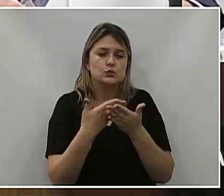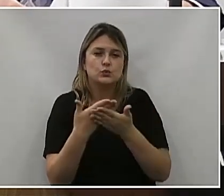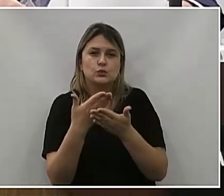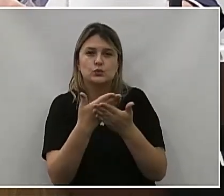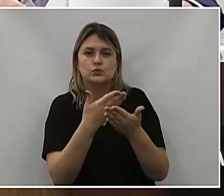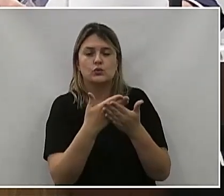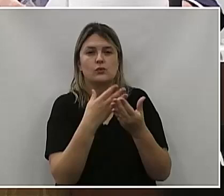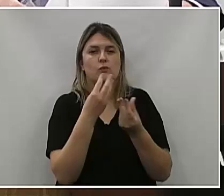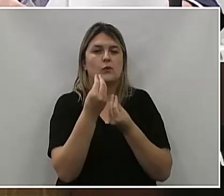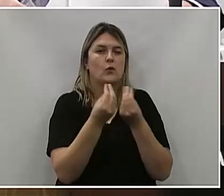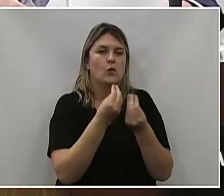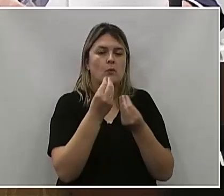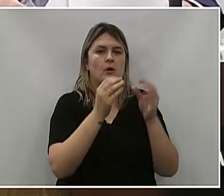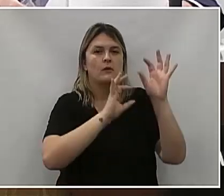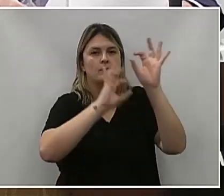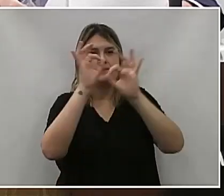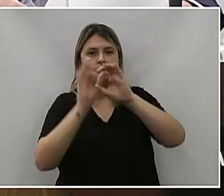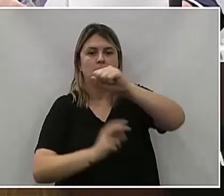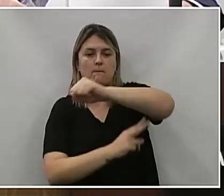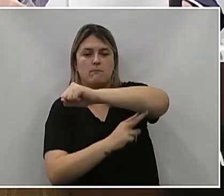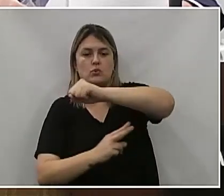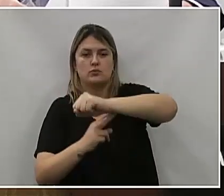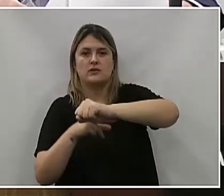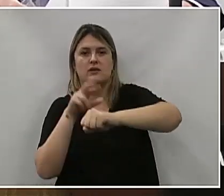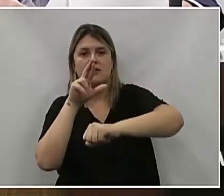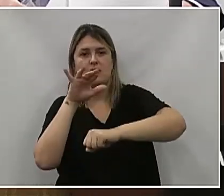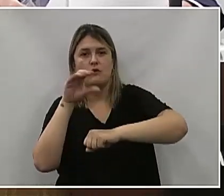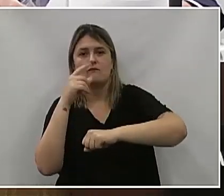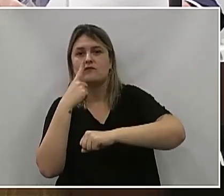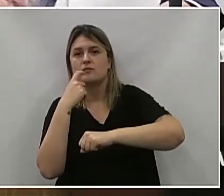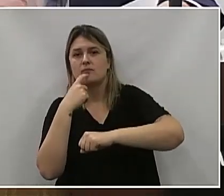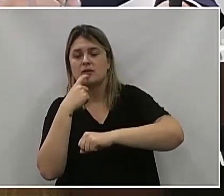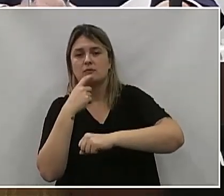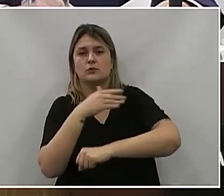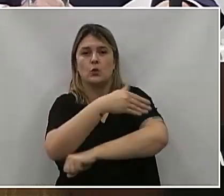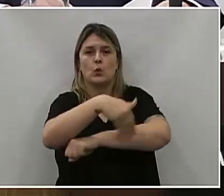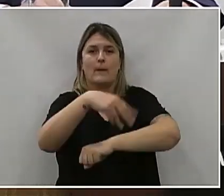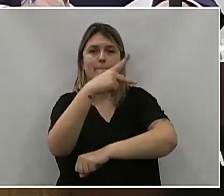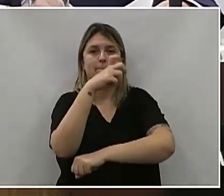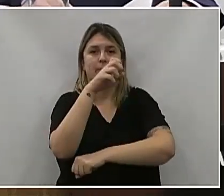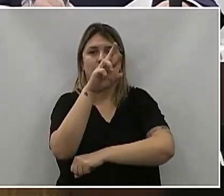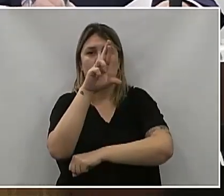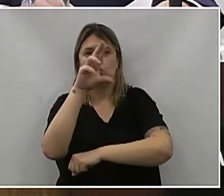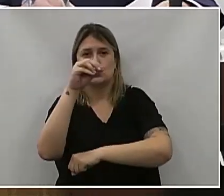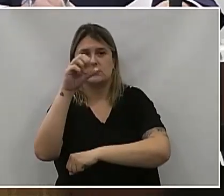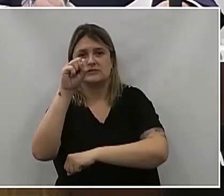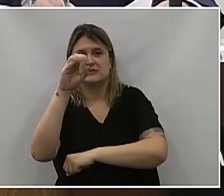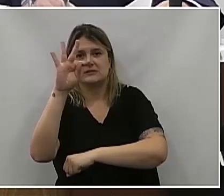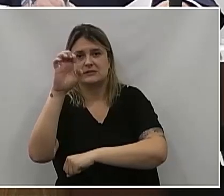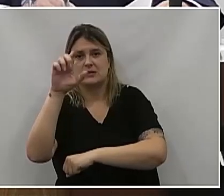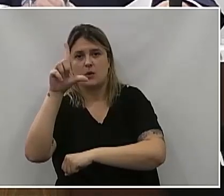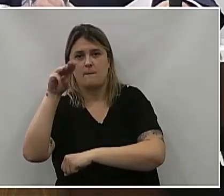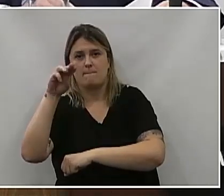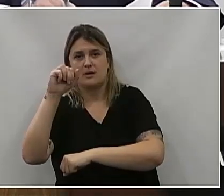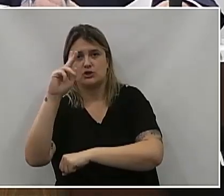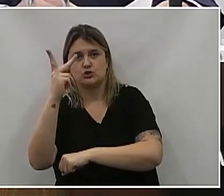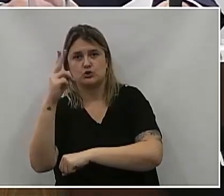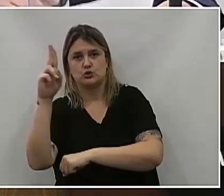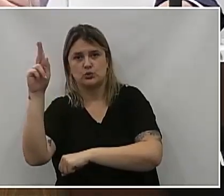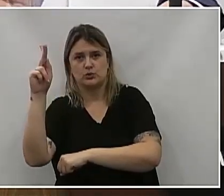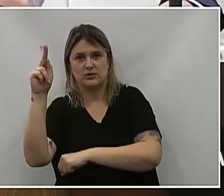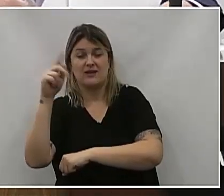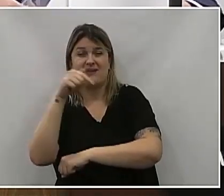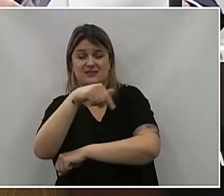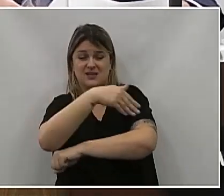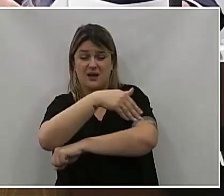no sentido de realizar a reforma da ponte sobre o Rio Vermelho, na rua Pedro Somachuque. Justificativa. Essa ponte encontra-se sem manutenção